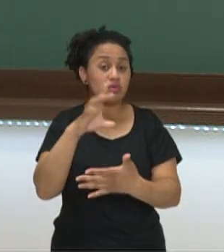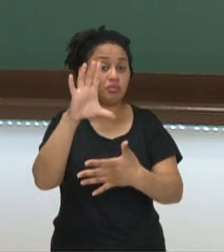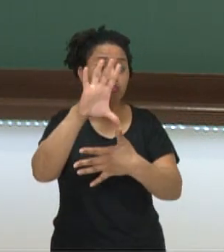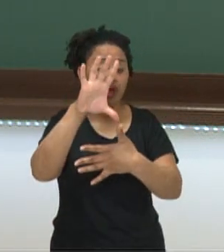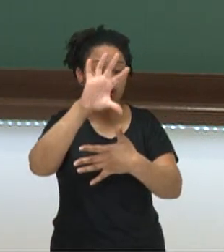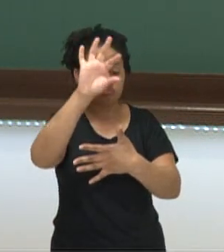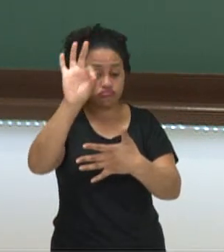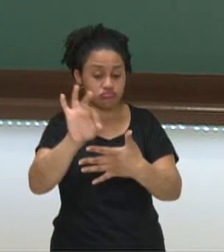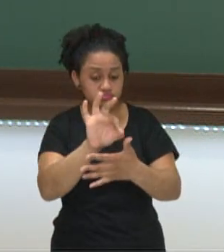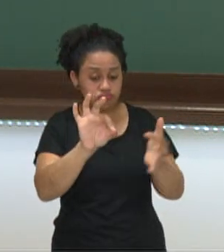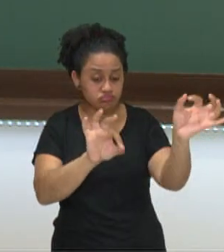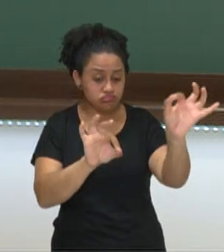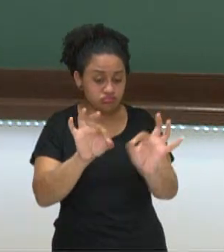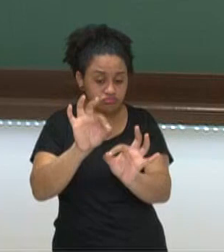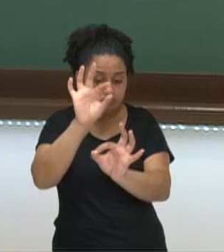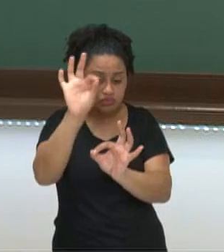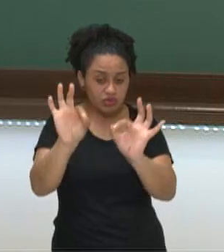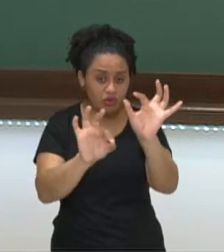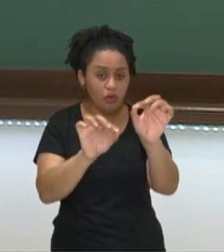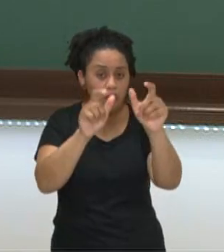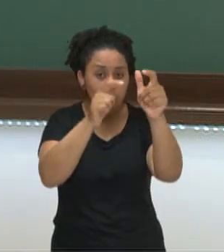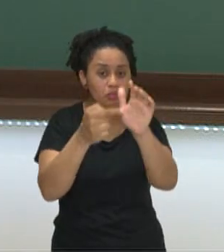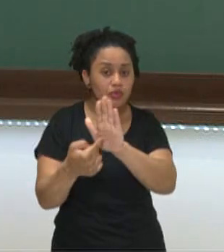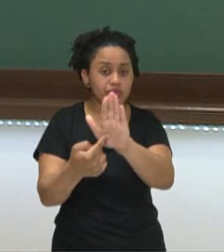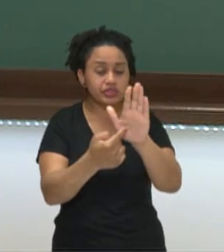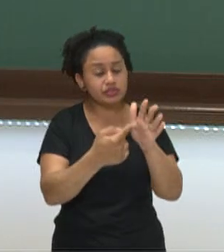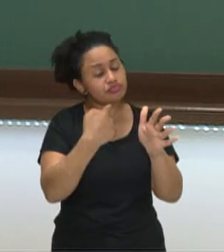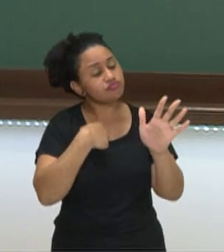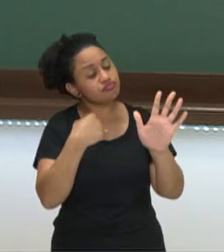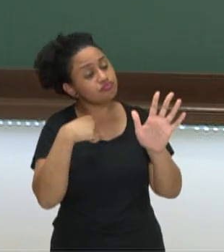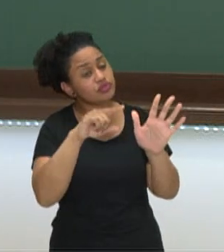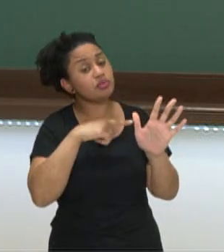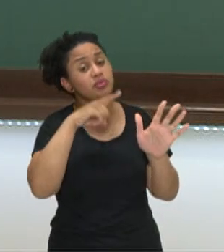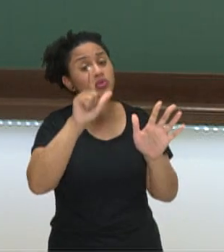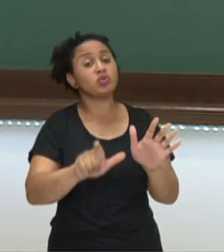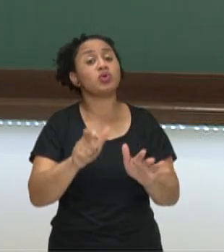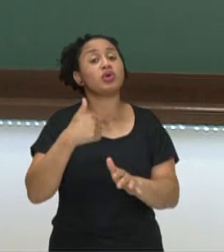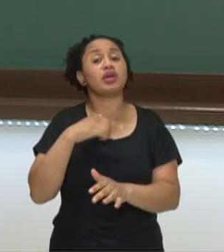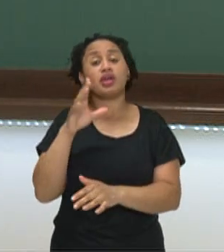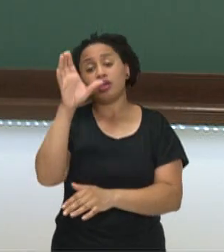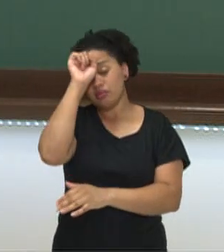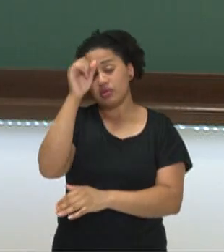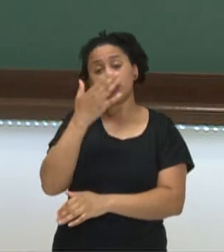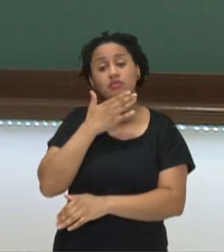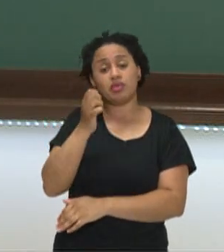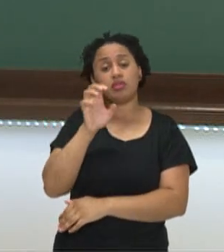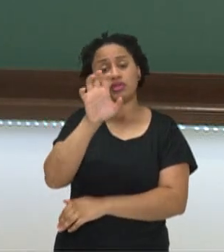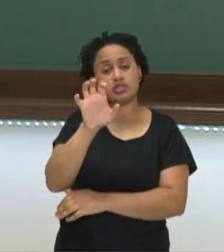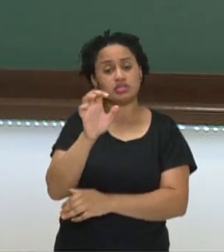dessas capitanias hereditárias, né, para poder visualizar, tem gente que aprende melhor dessa forma, né? Ah, vai fazer um exercício